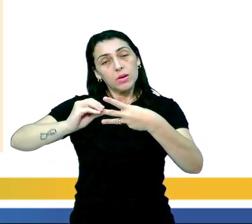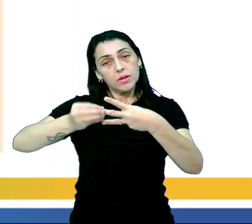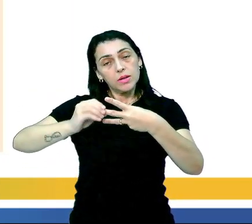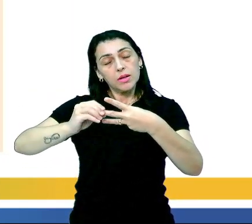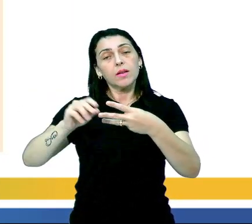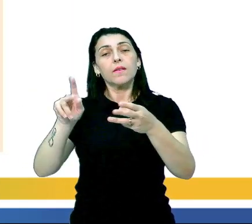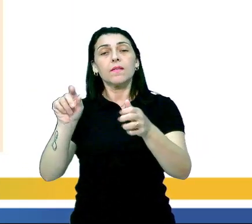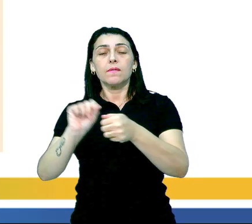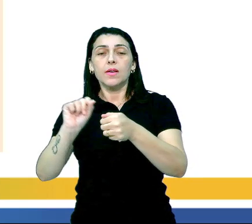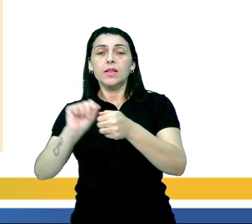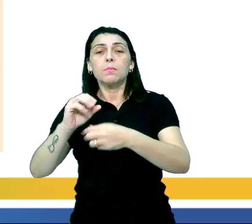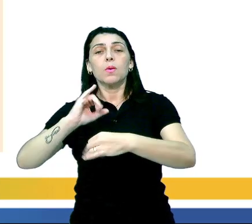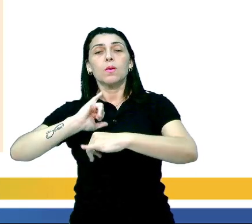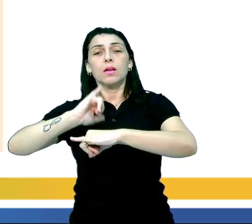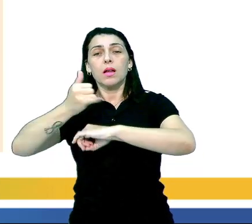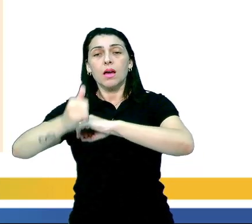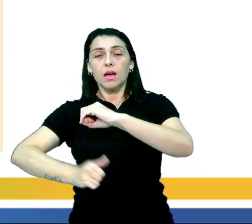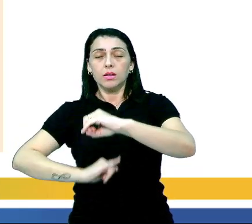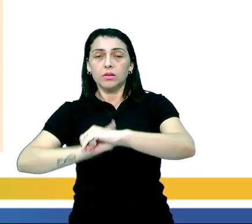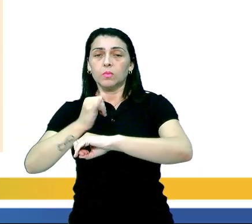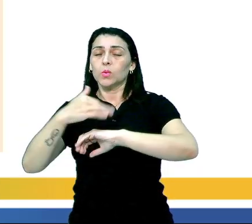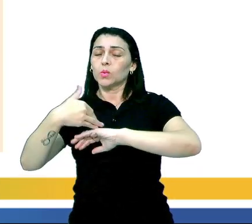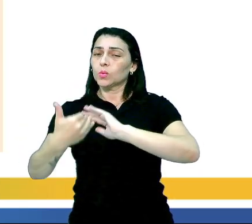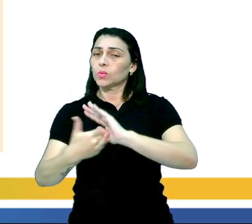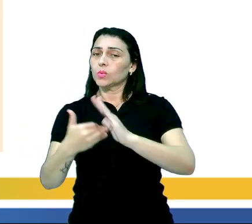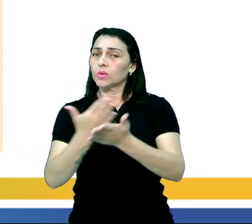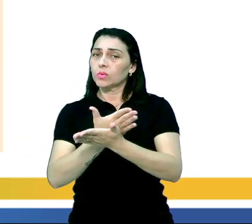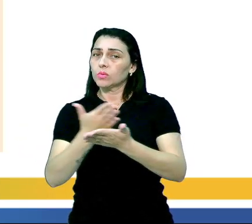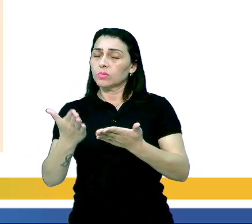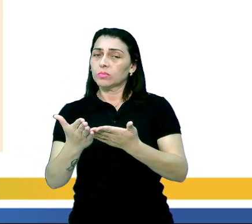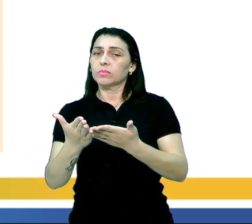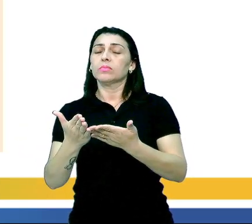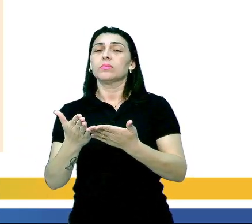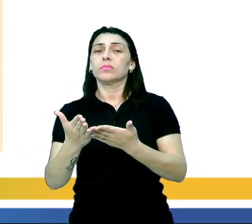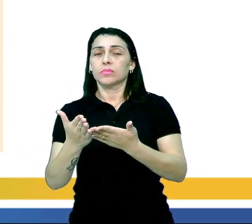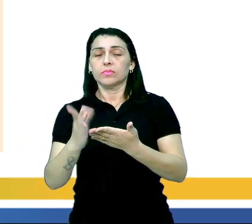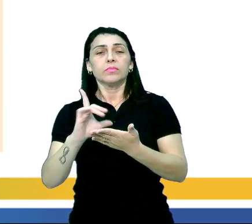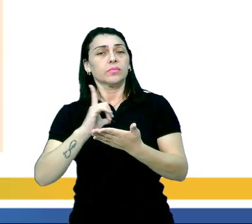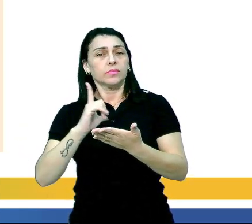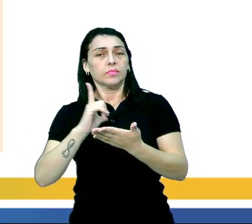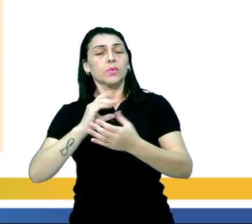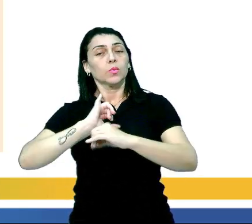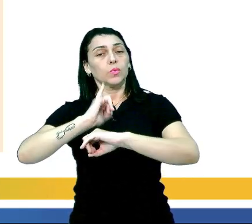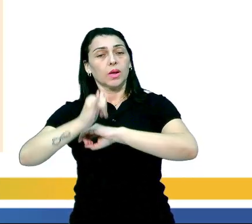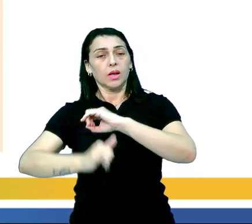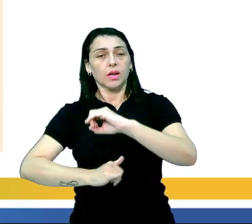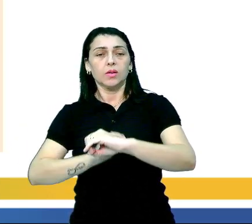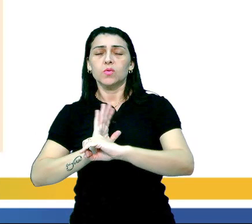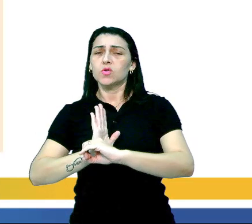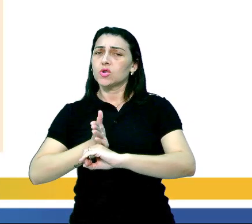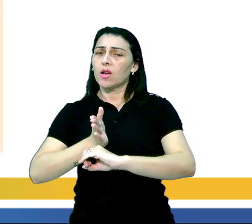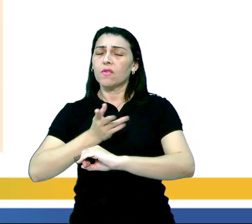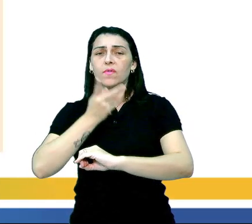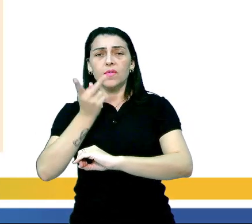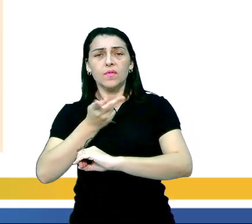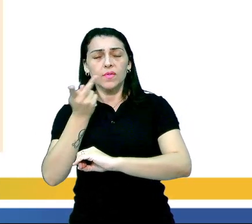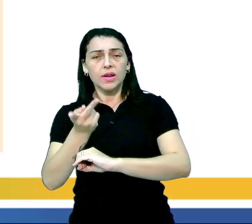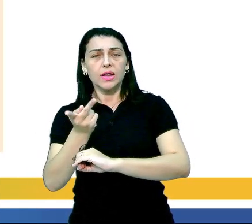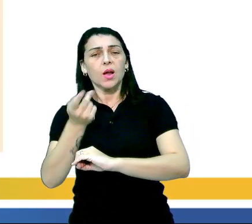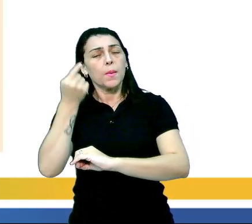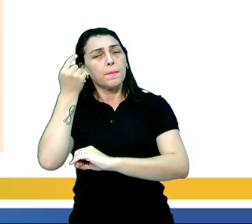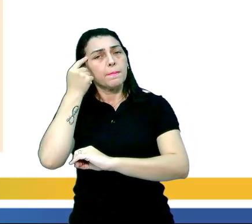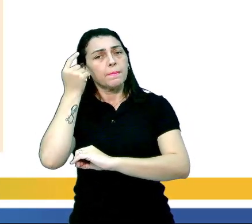célula composta por átomos. Então, tudo, desde o começo, é composto pelos átomos. Eu até diria que, de acordo